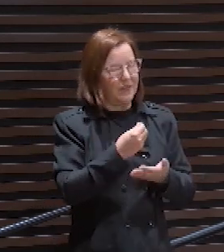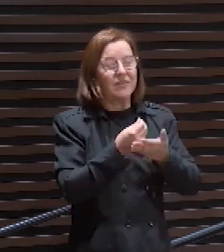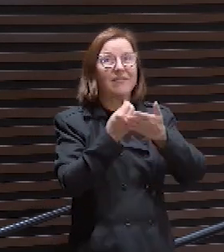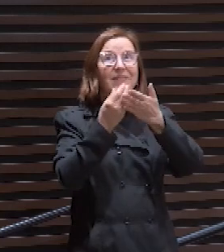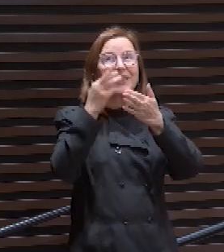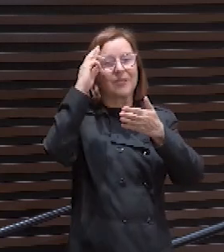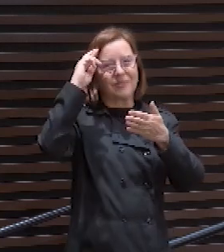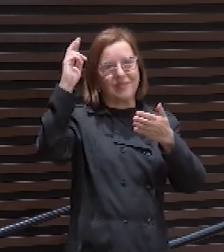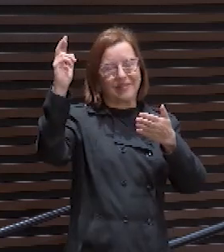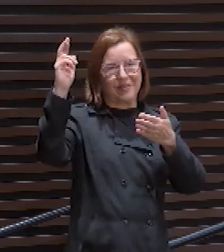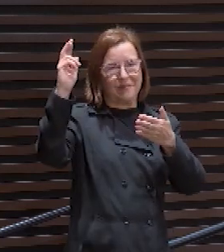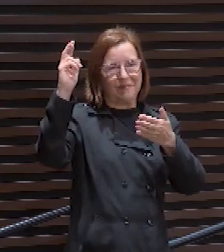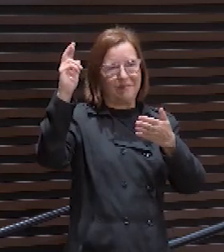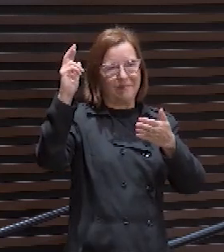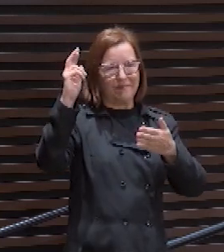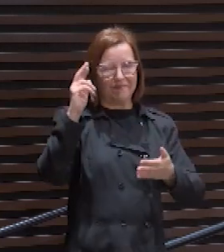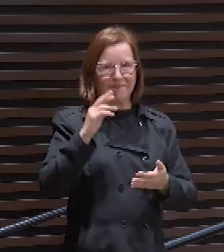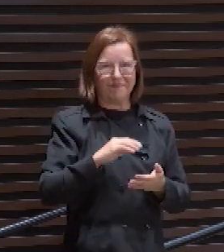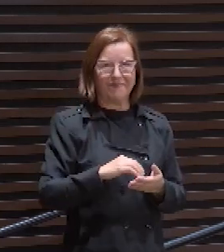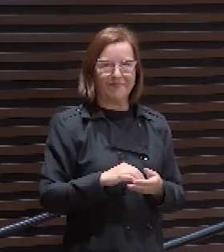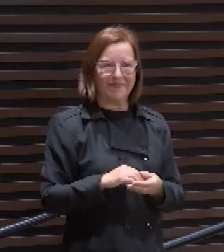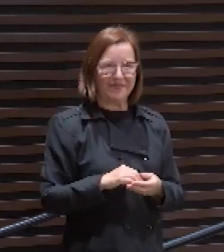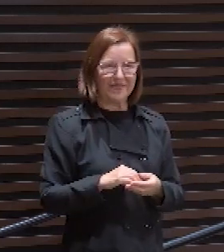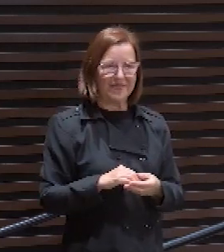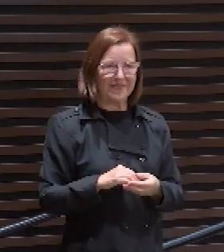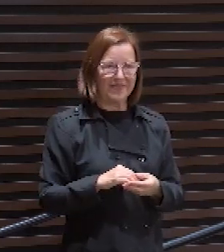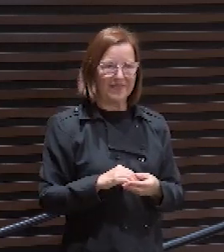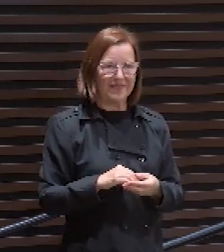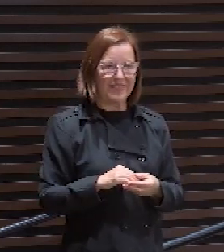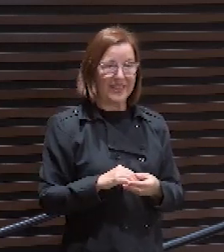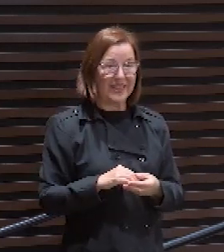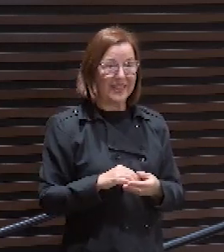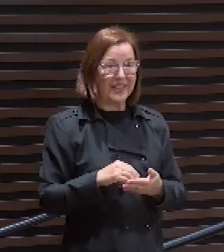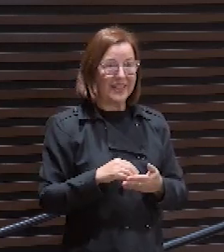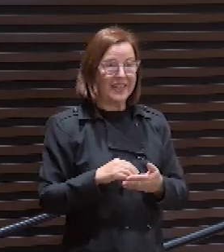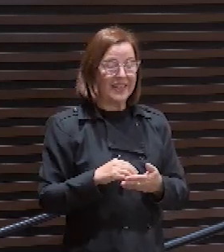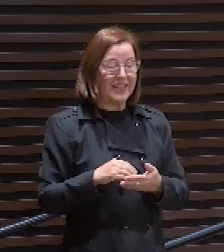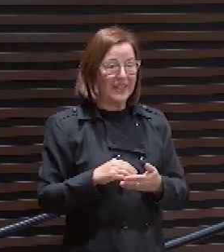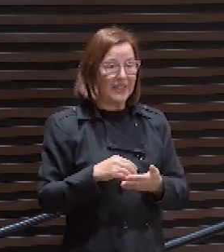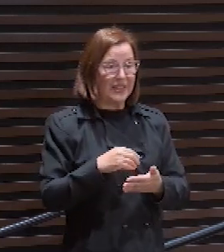o nada que temos, por Cristo, na verdade, ganhamos tudo.